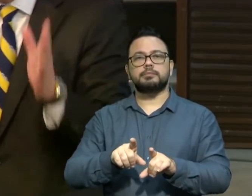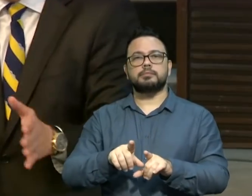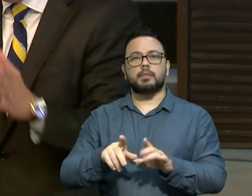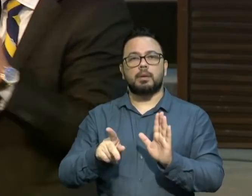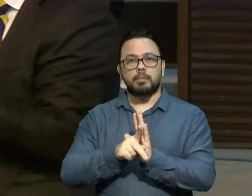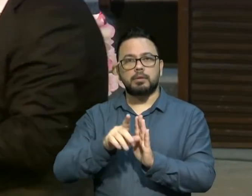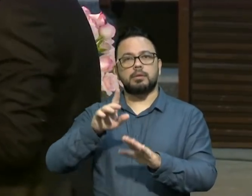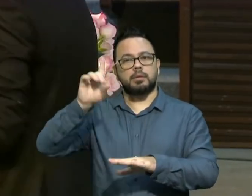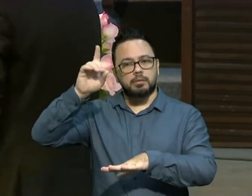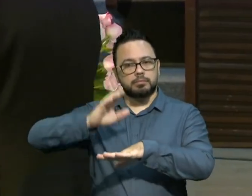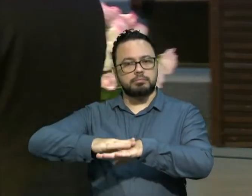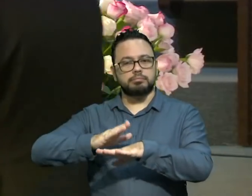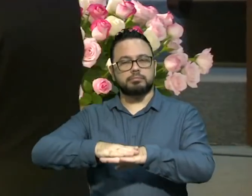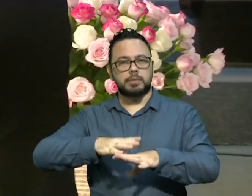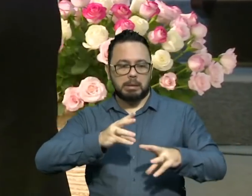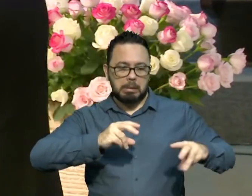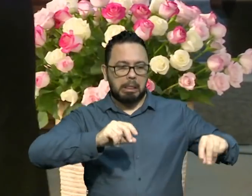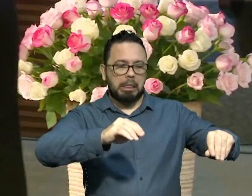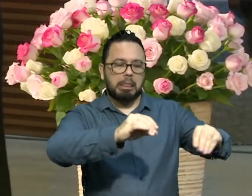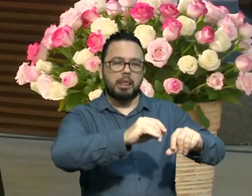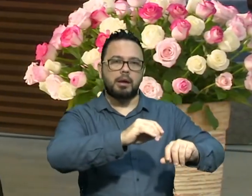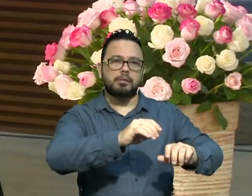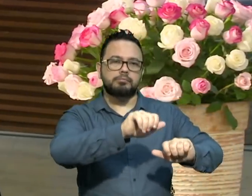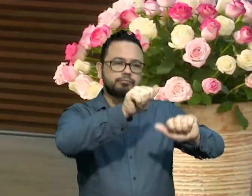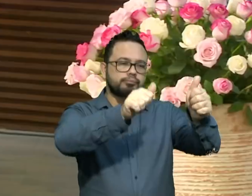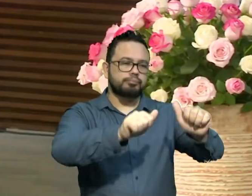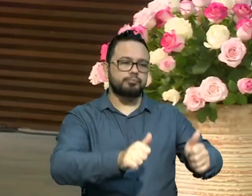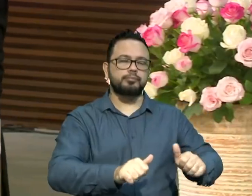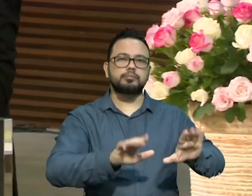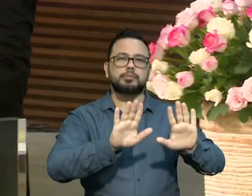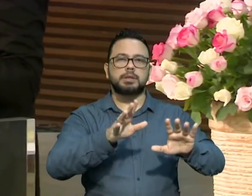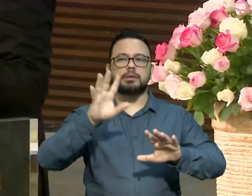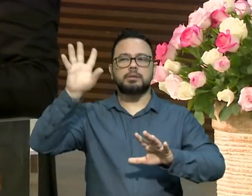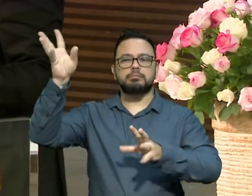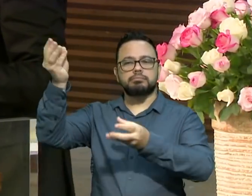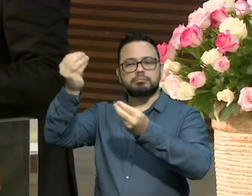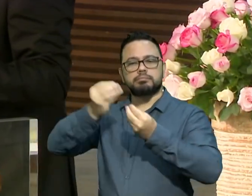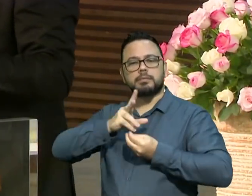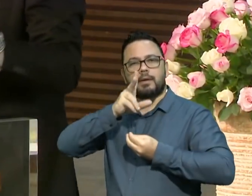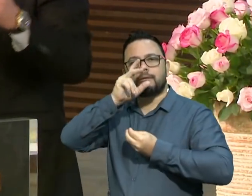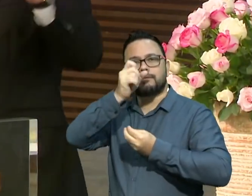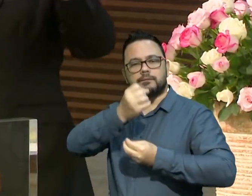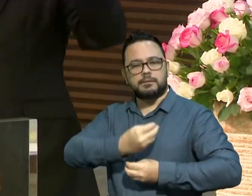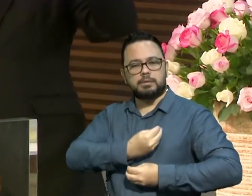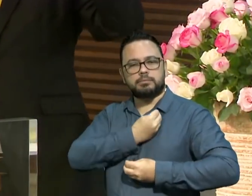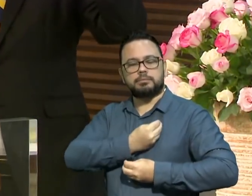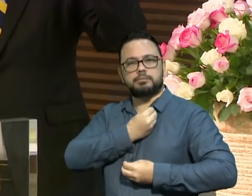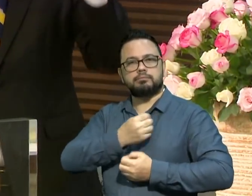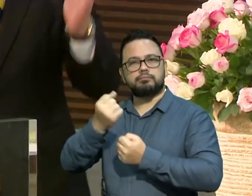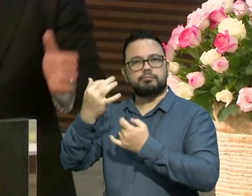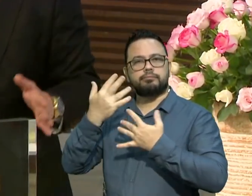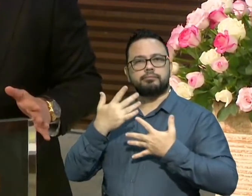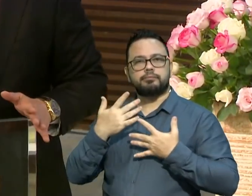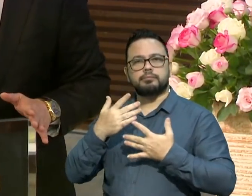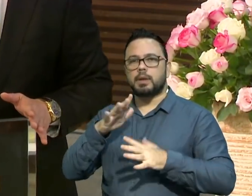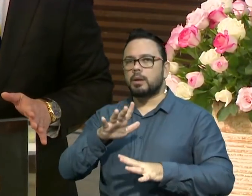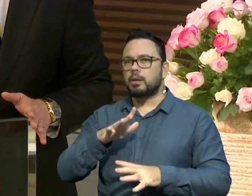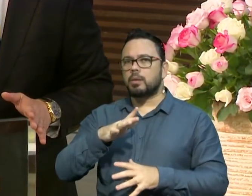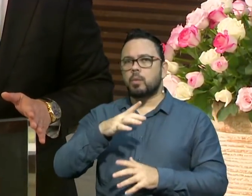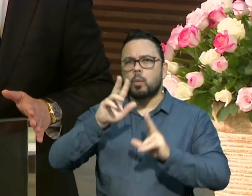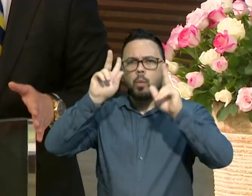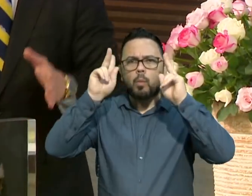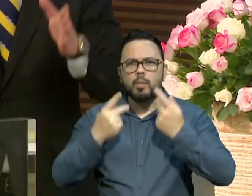assim do pó da terra mais o fôlego da vida então eu quero repetir o homem não tem uma